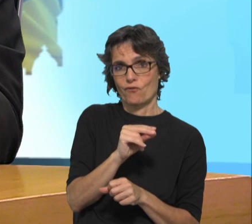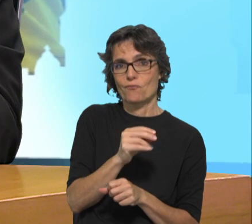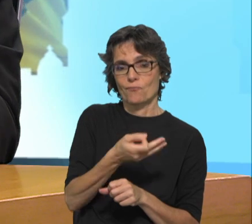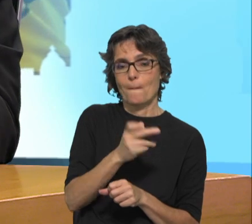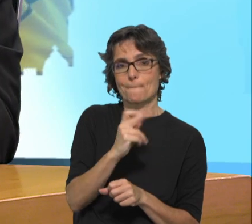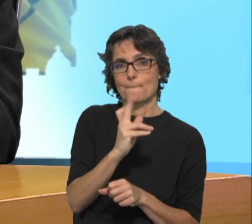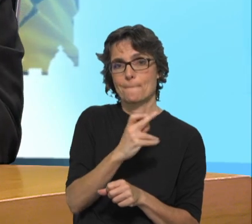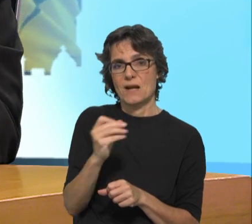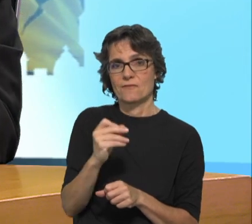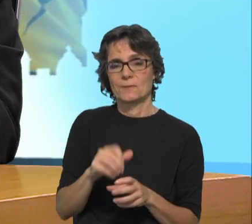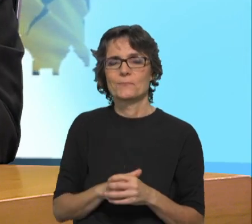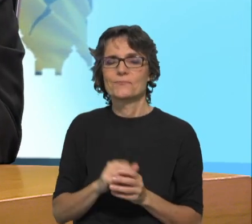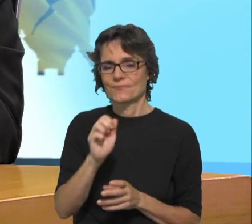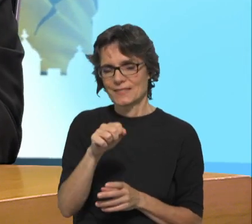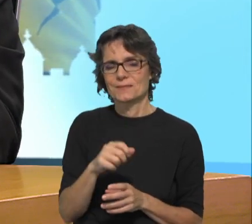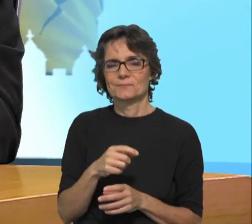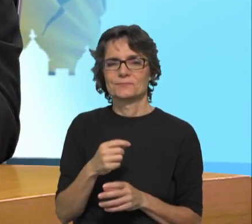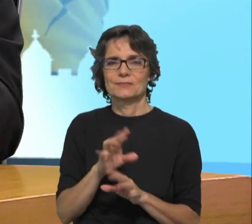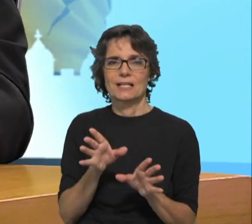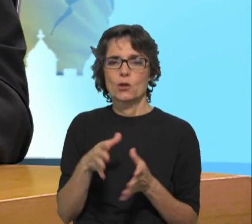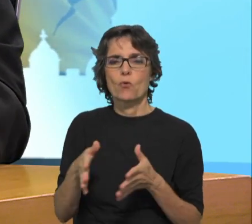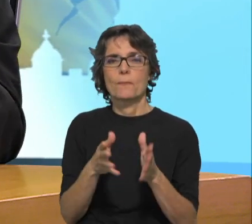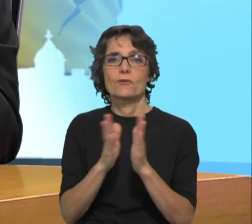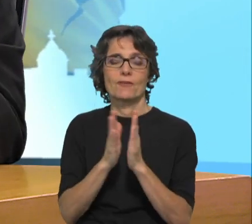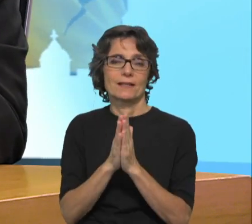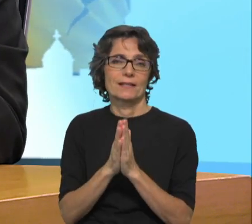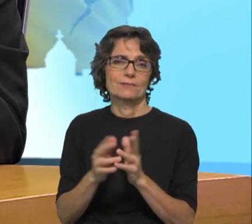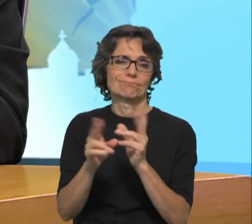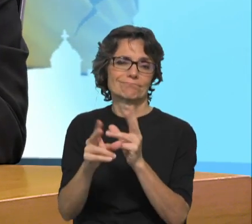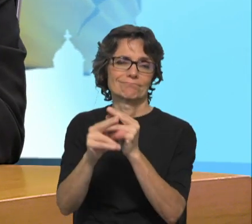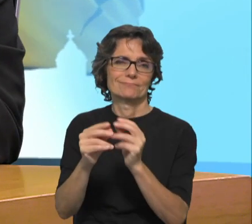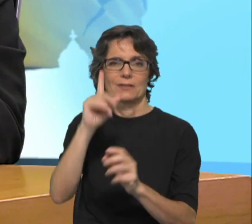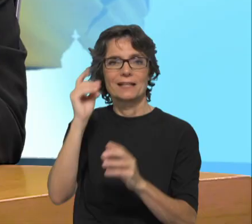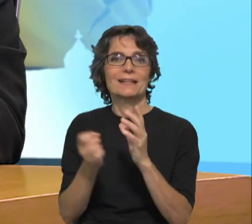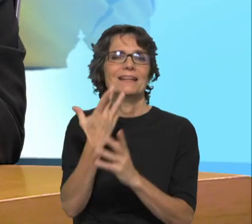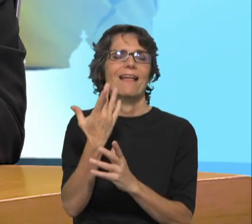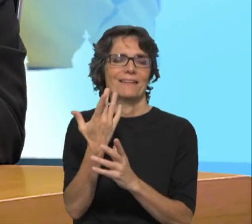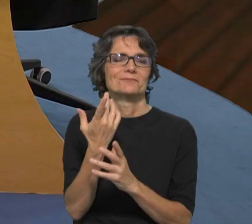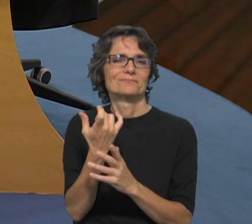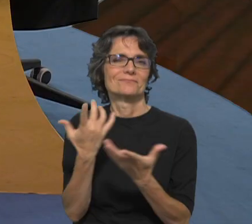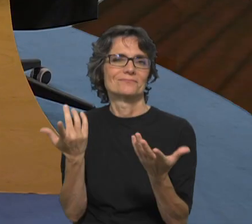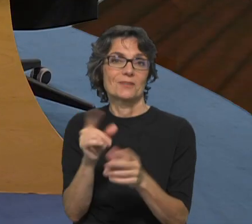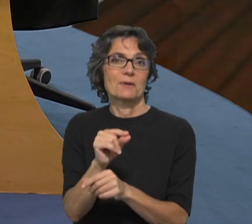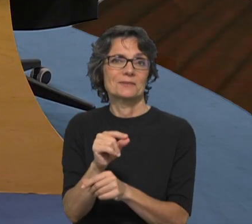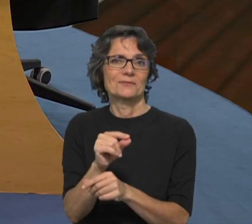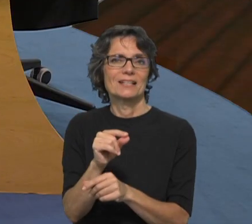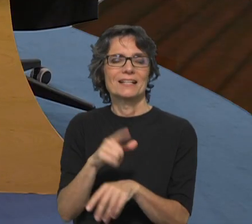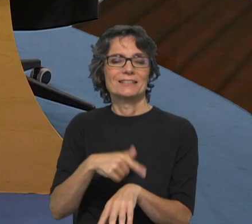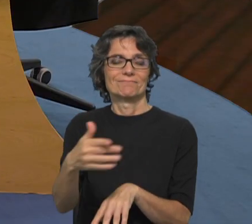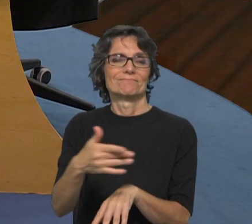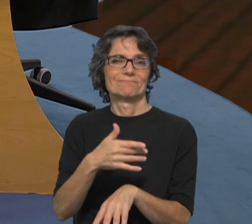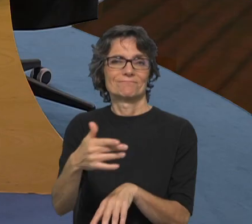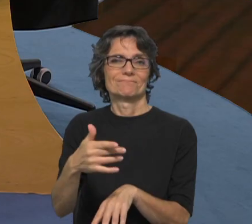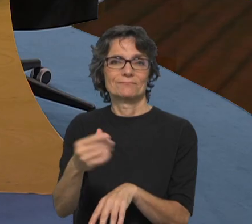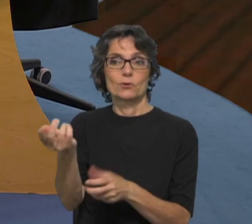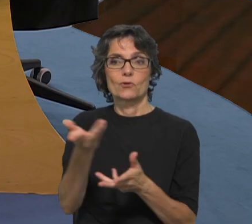mesmo, renovado e continuado e também com a novidade e a criatividade necessárias e creio que também este tempo nos convida a isso mesmo, a